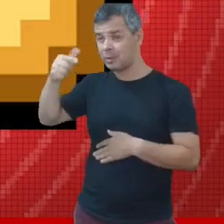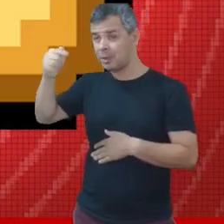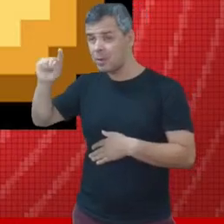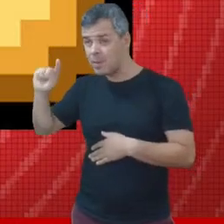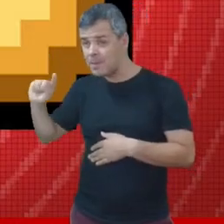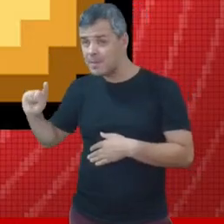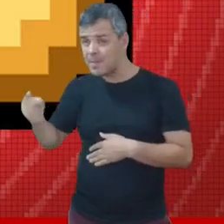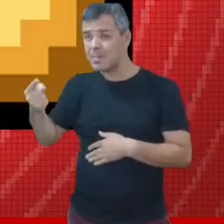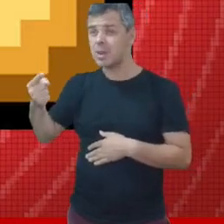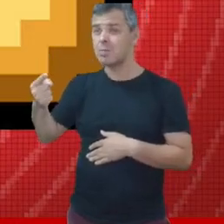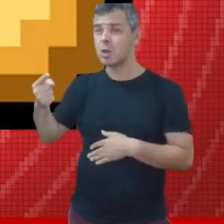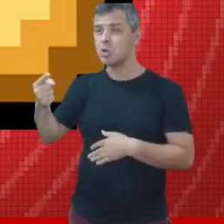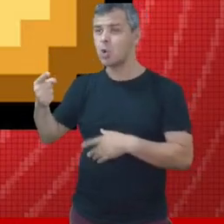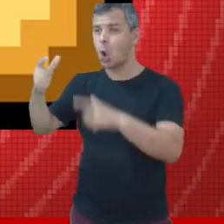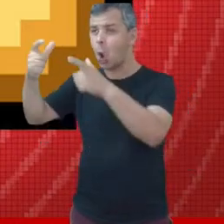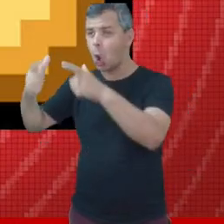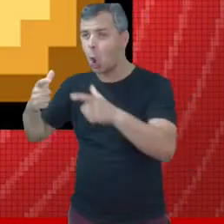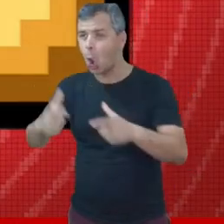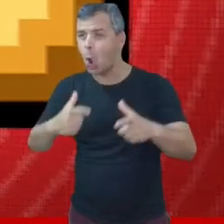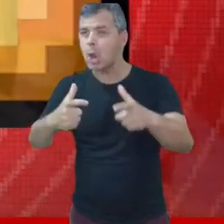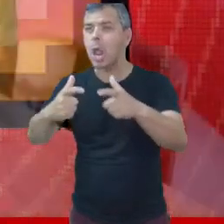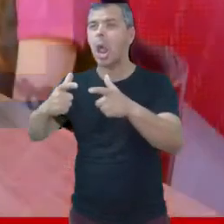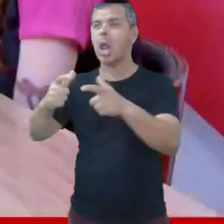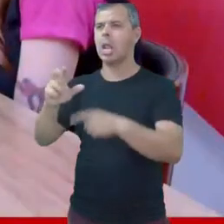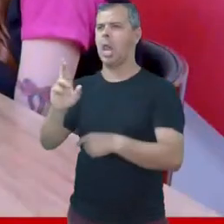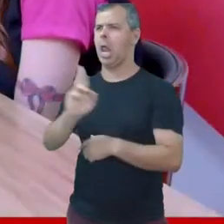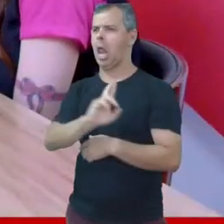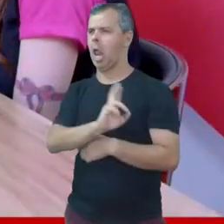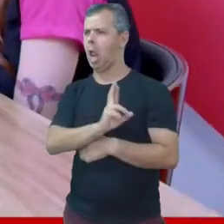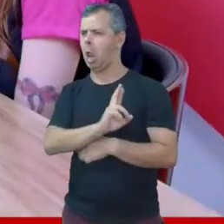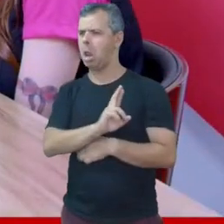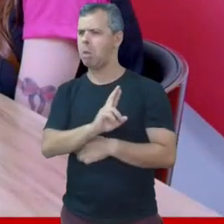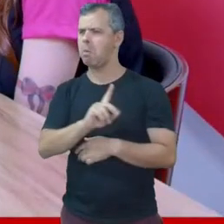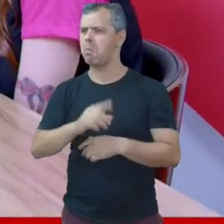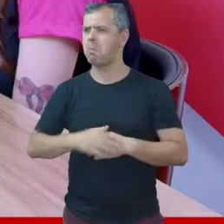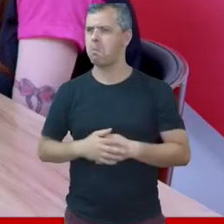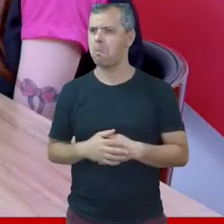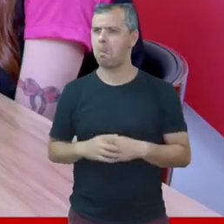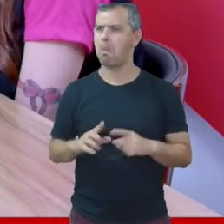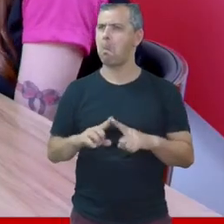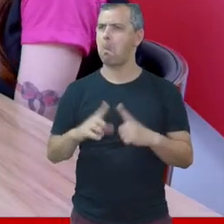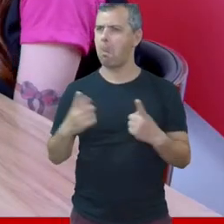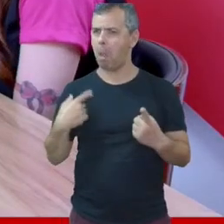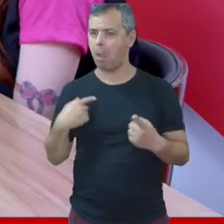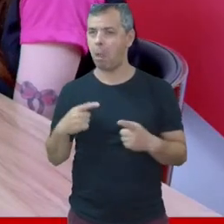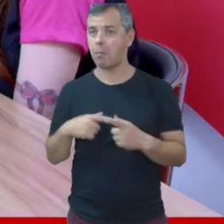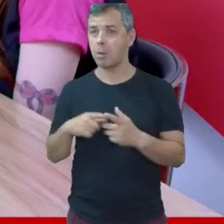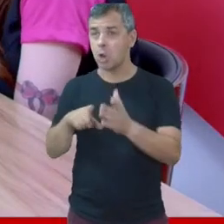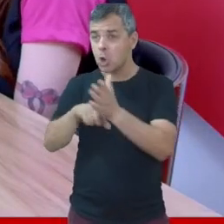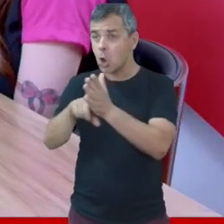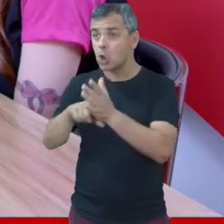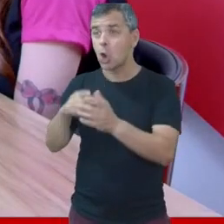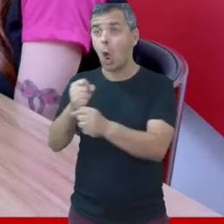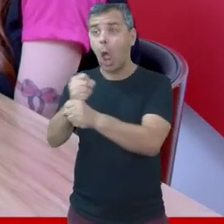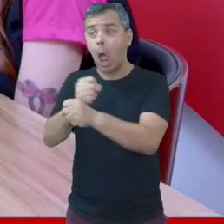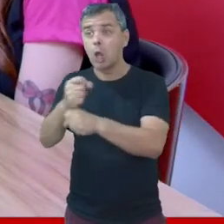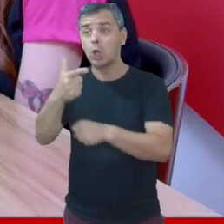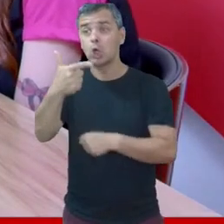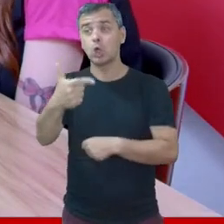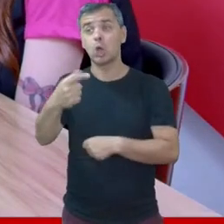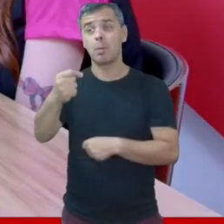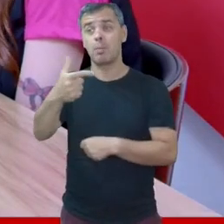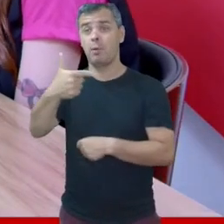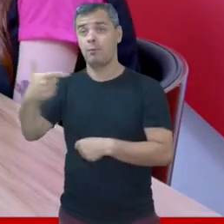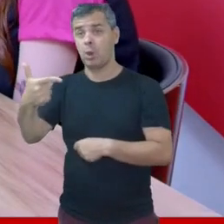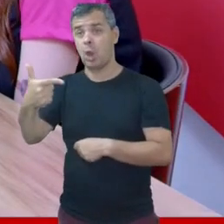579,7 mil estabelecimentos religiosos. Nossa, é muita coisa. É muita coisa. Meu Deus. Censo do IBGE é 202022, não é coisa antiga O não,